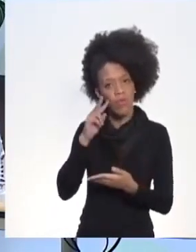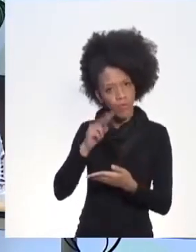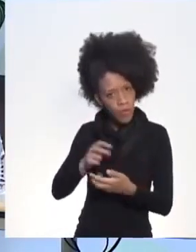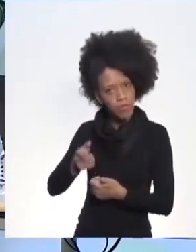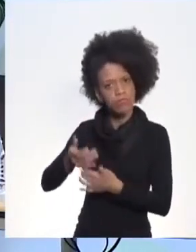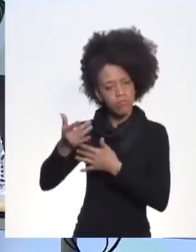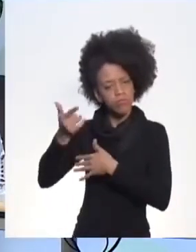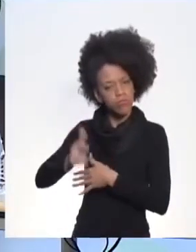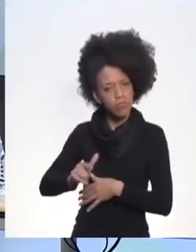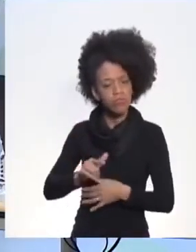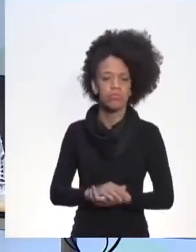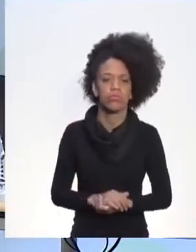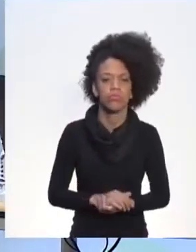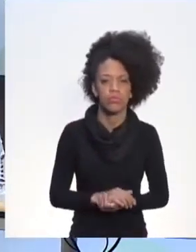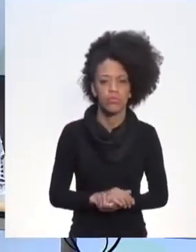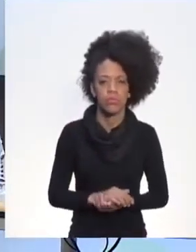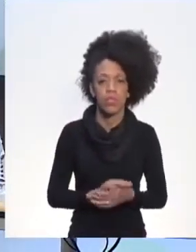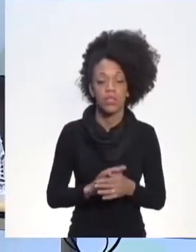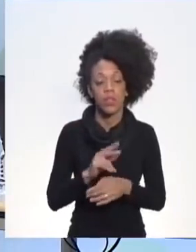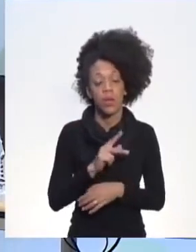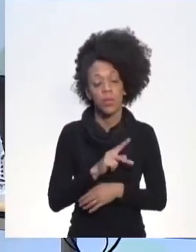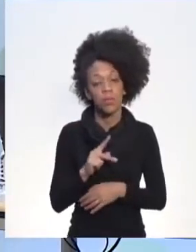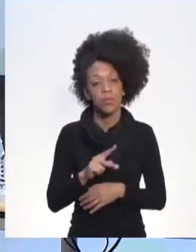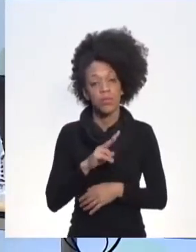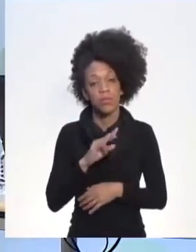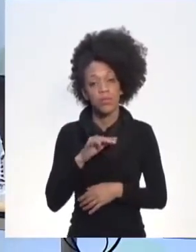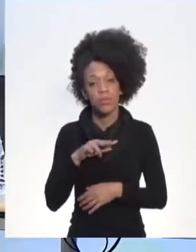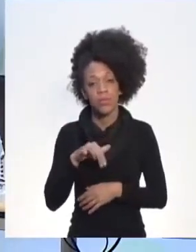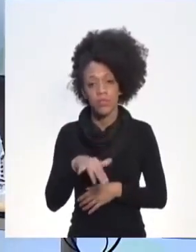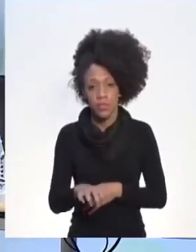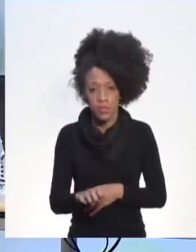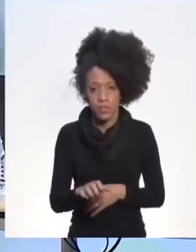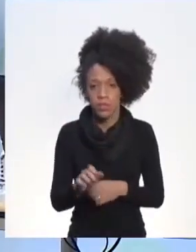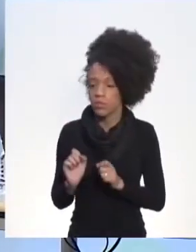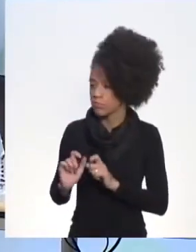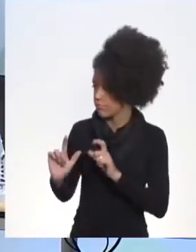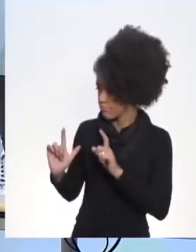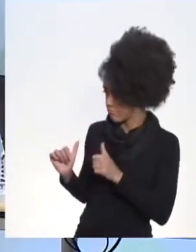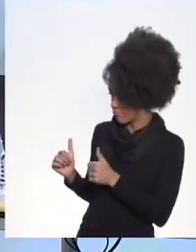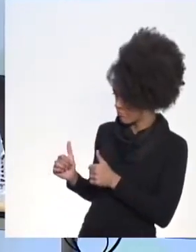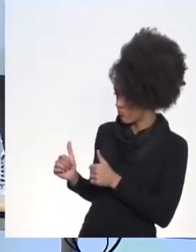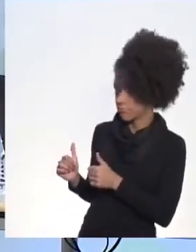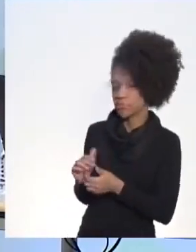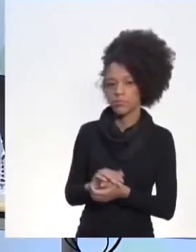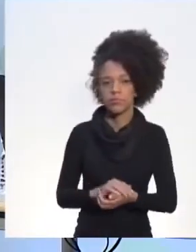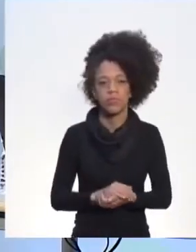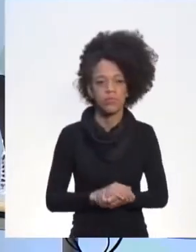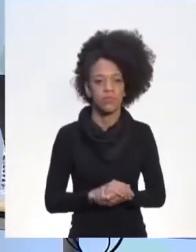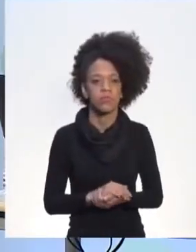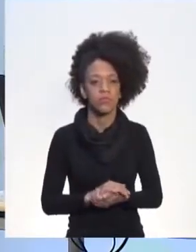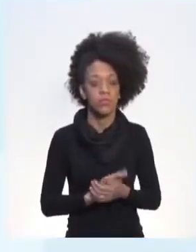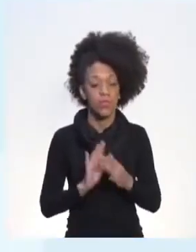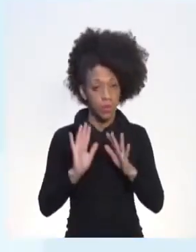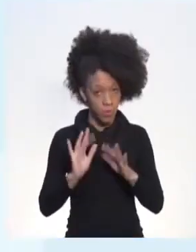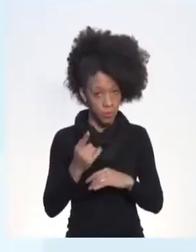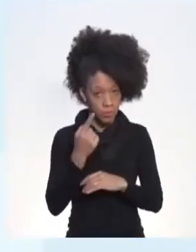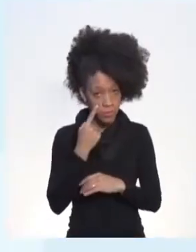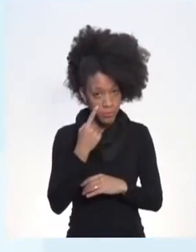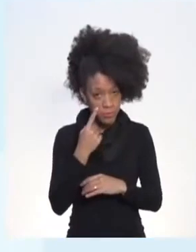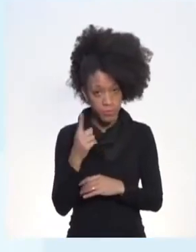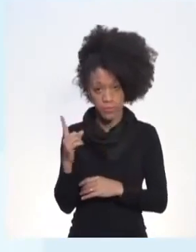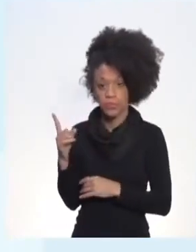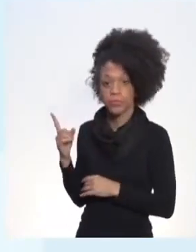tá? Então, a Pro Viviane colocou assim, ó. Pode colocar um branco aqui para mim? Ó, a Pro Viviane colocou assim,